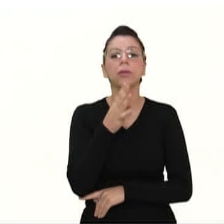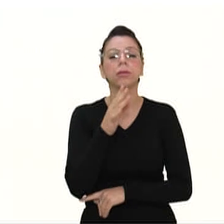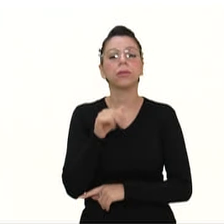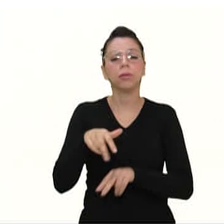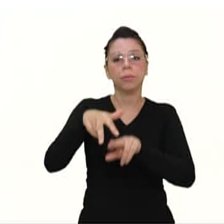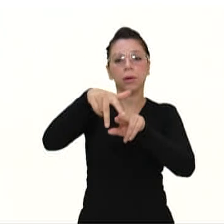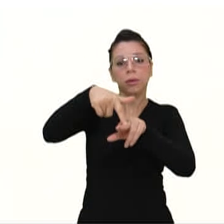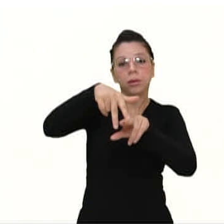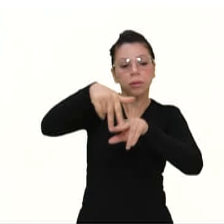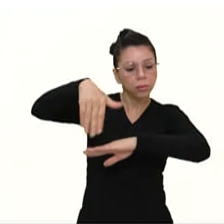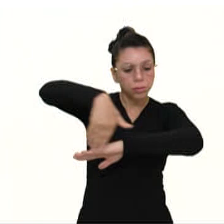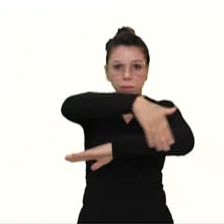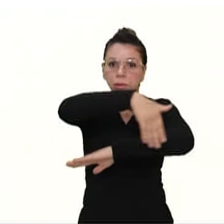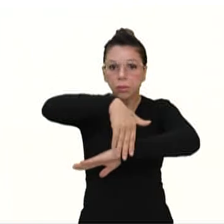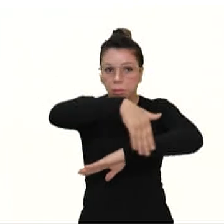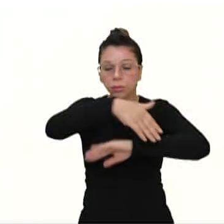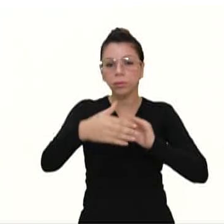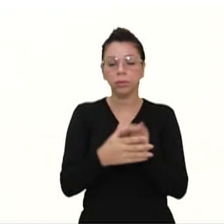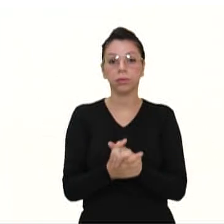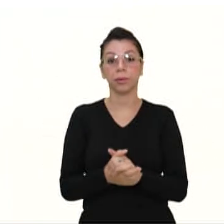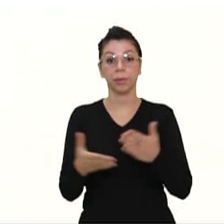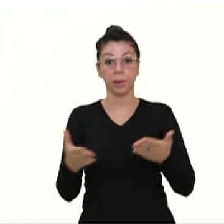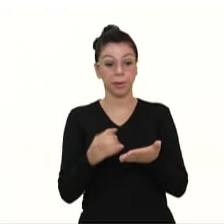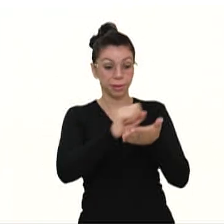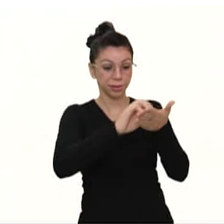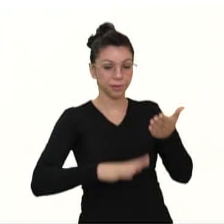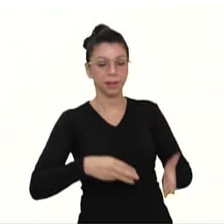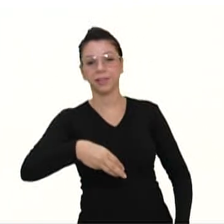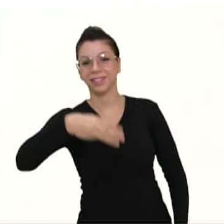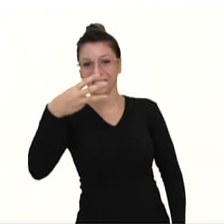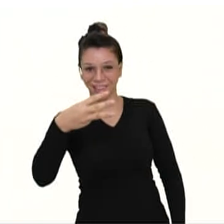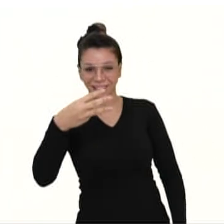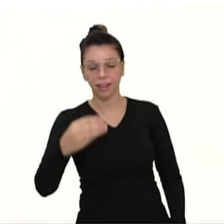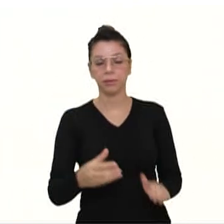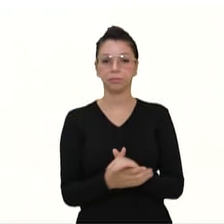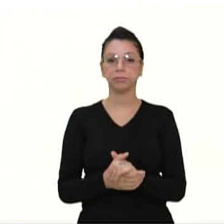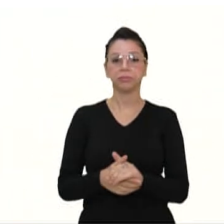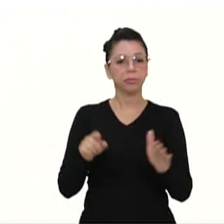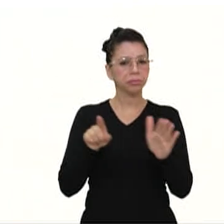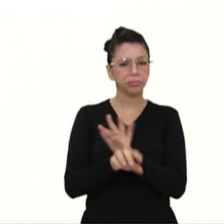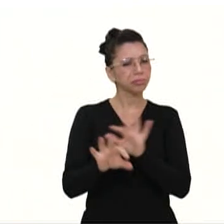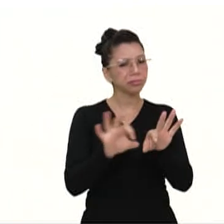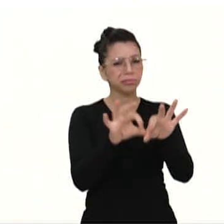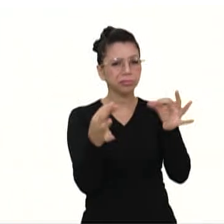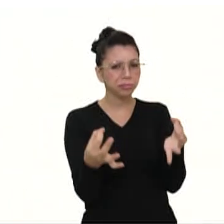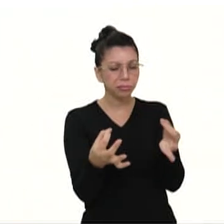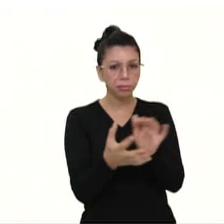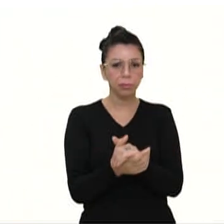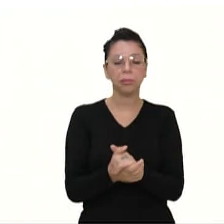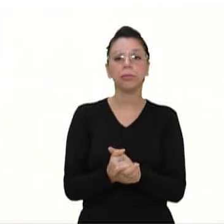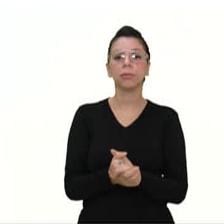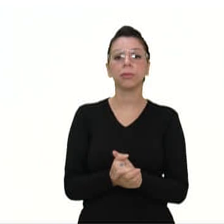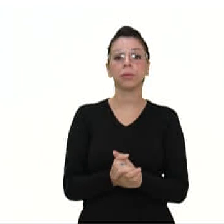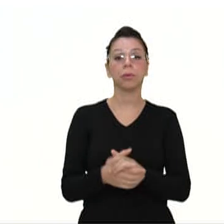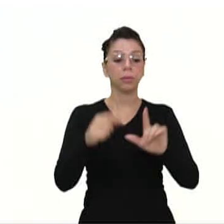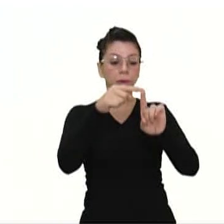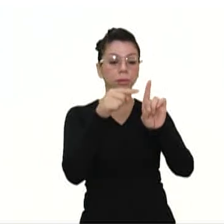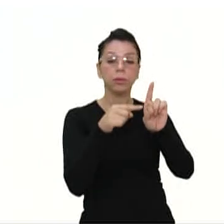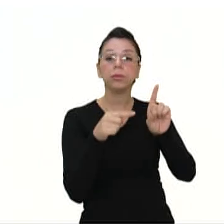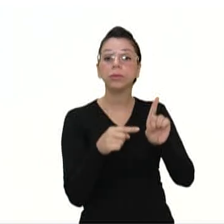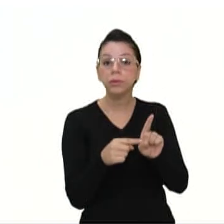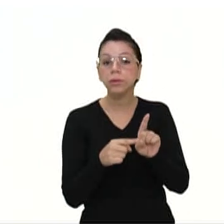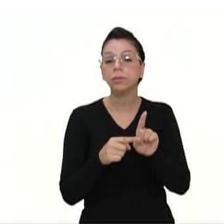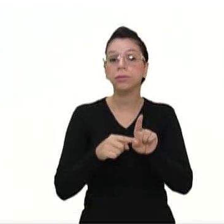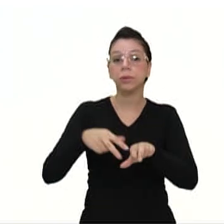E agora chegamos para a nossa terceira tarefa. A pergunta é simples. Sobre as modalidades do skate,